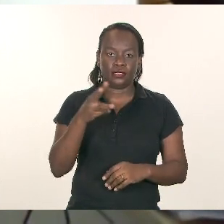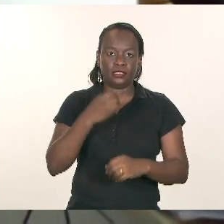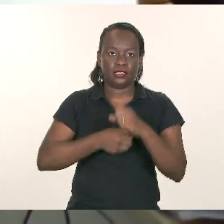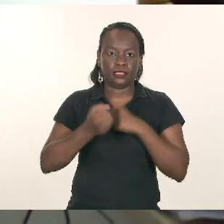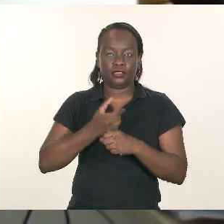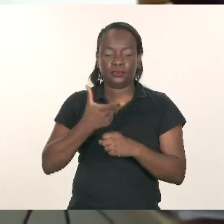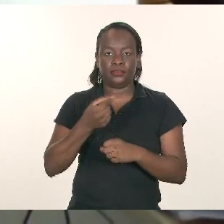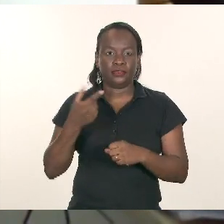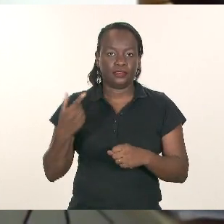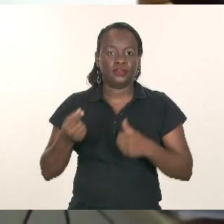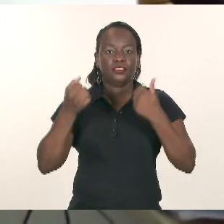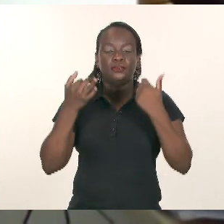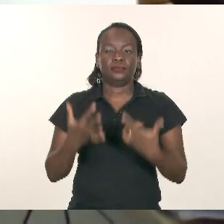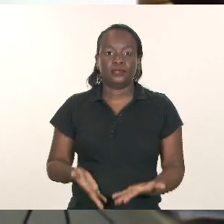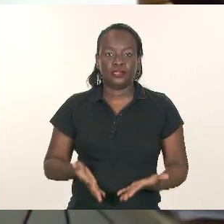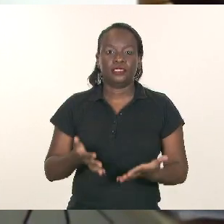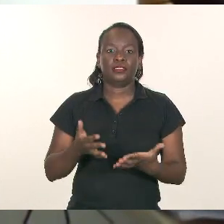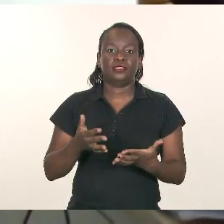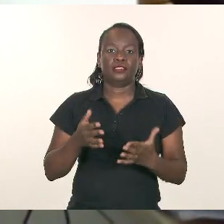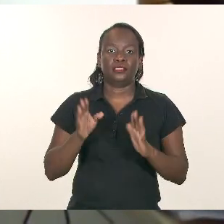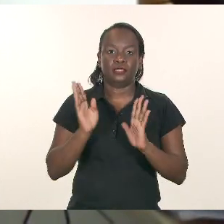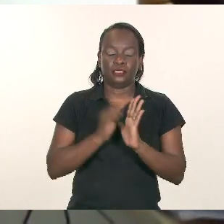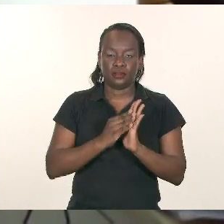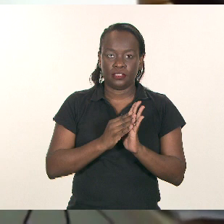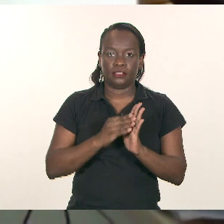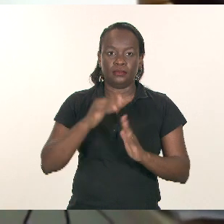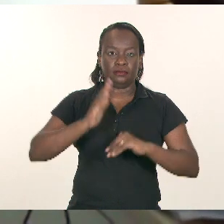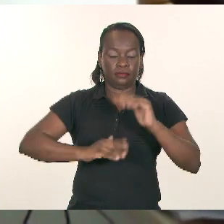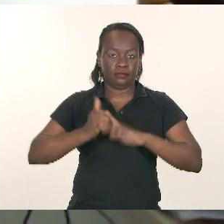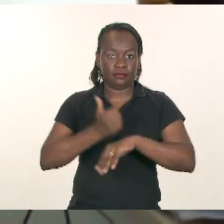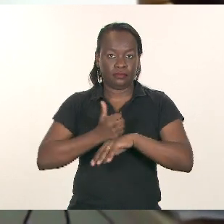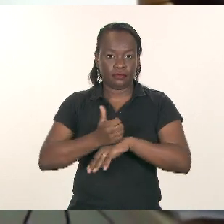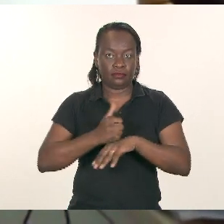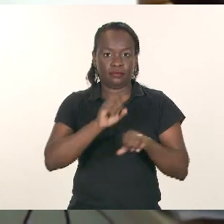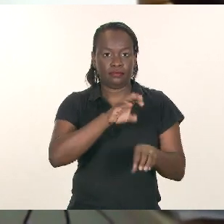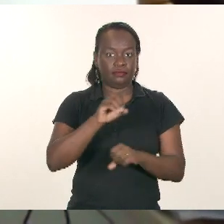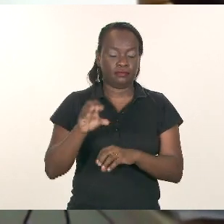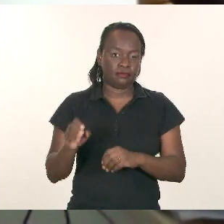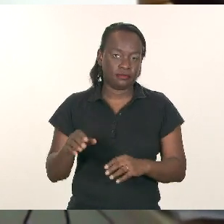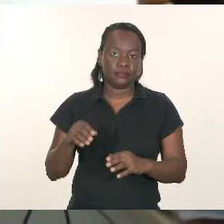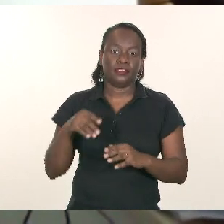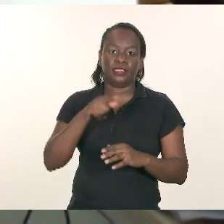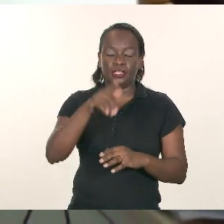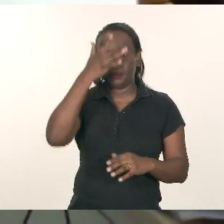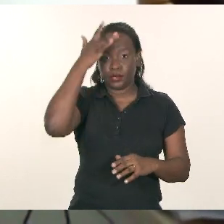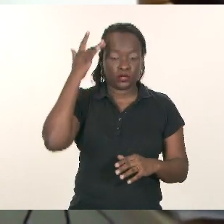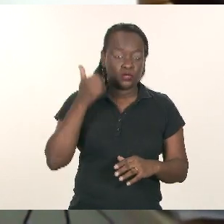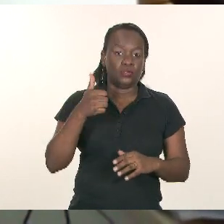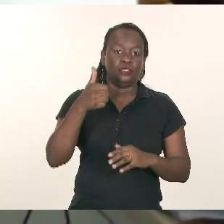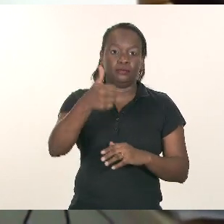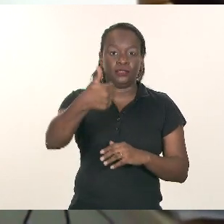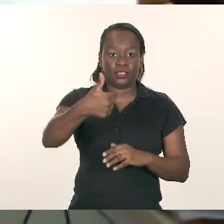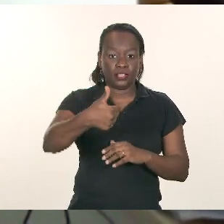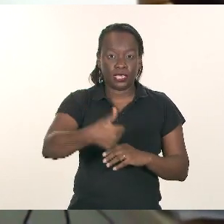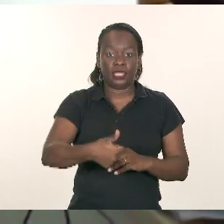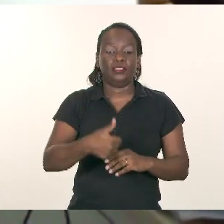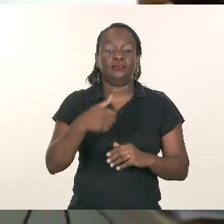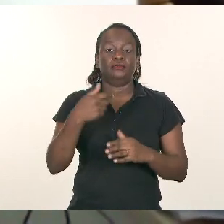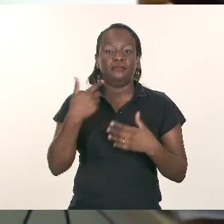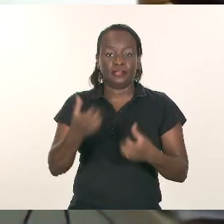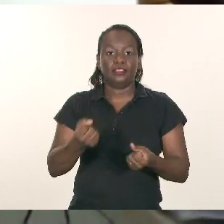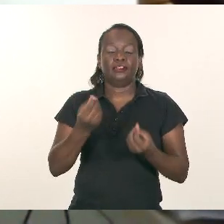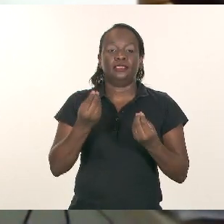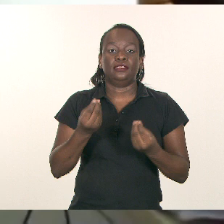20, que dispõe sobre a inserção dos profissionais de educação no rol das pessoas prioritárias